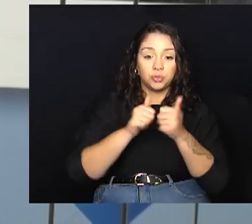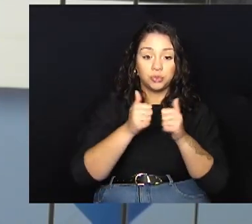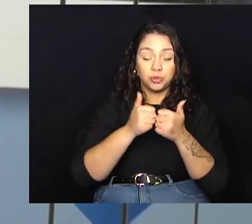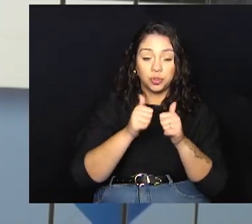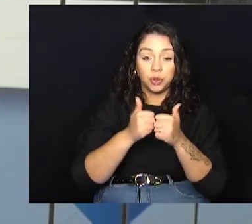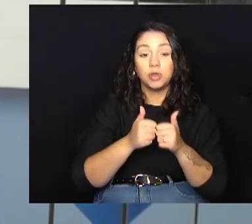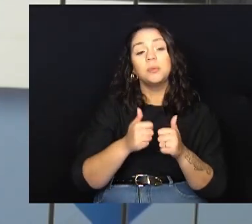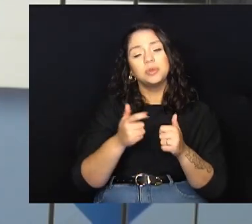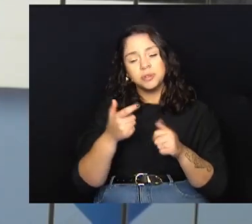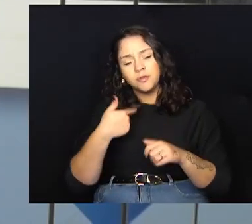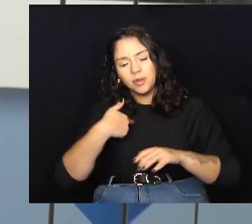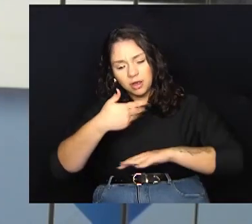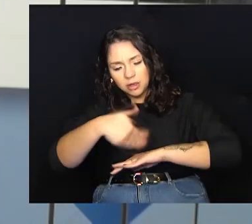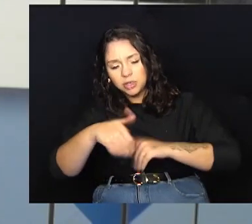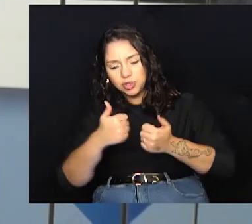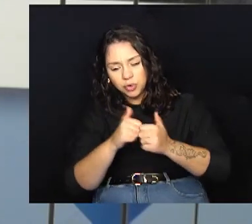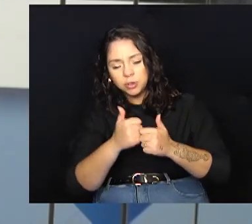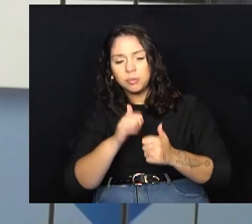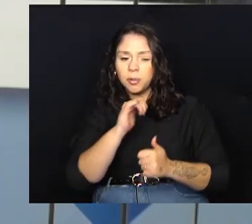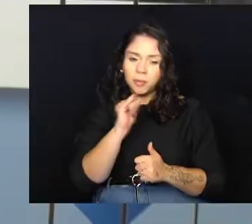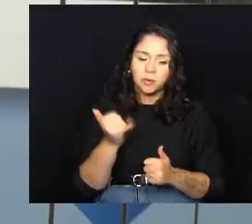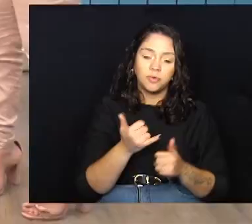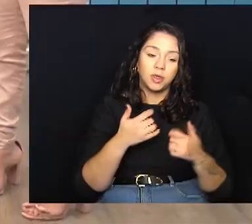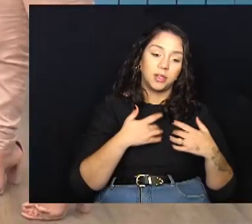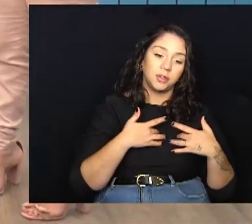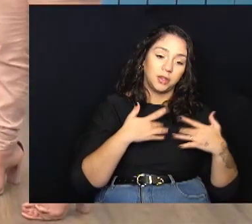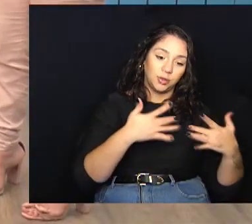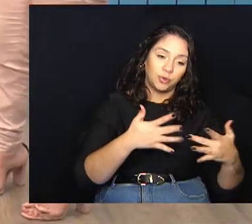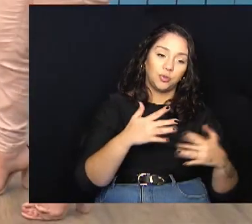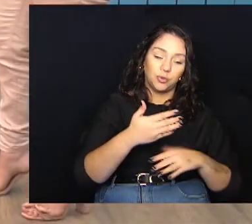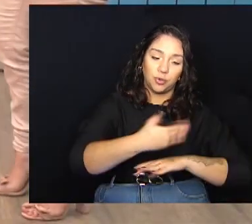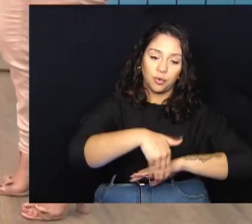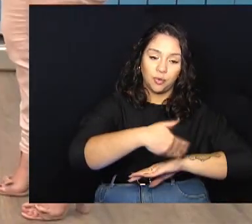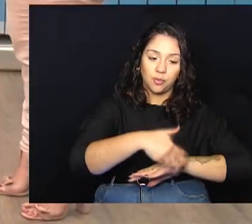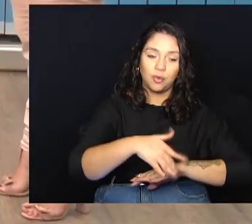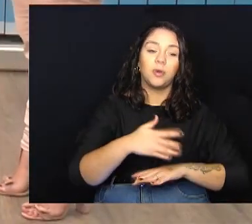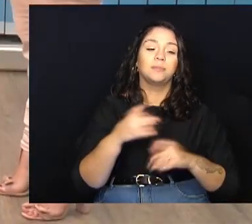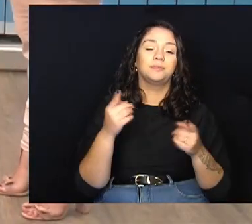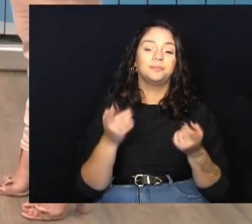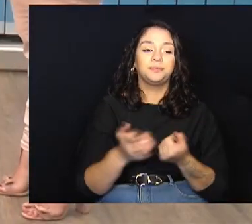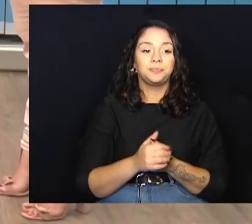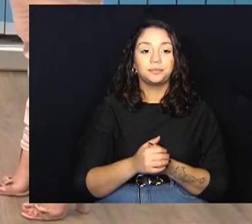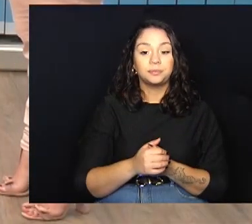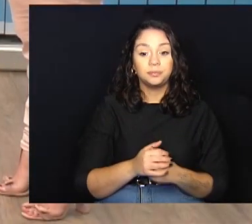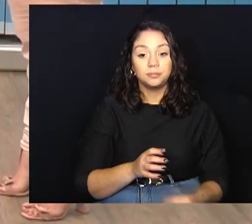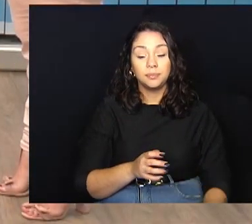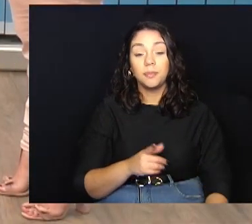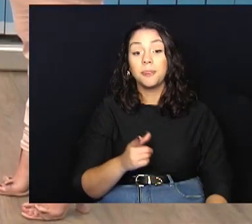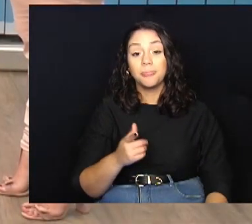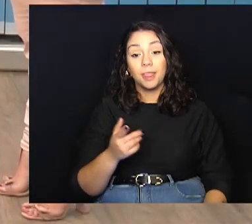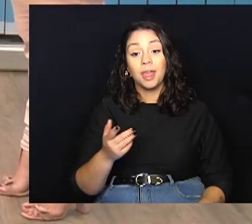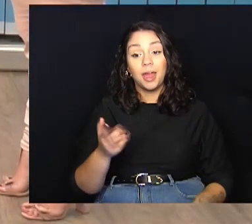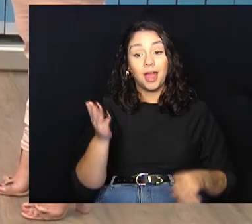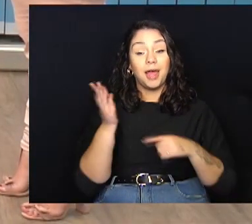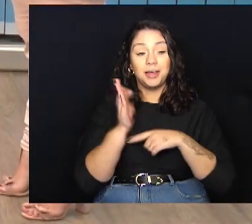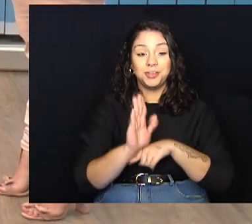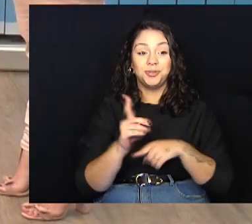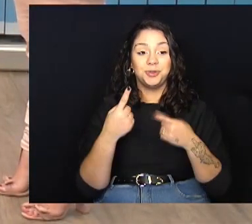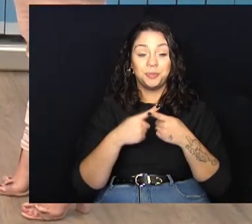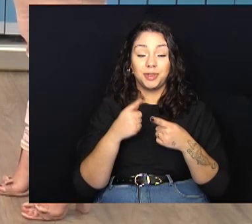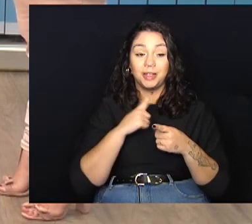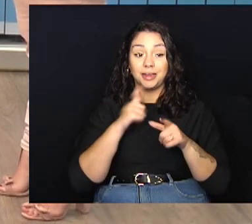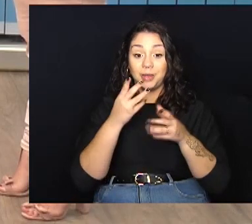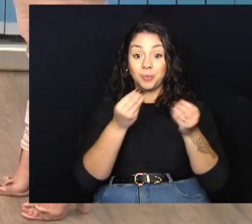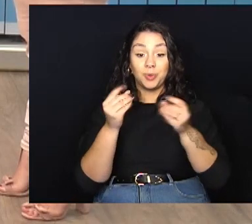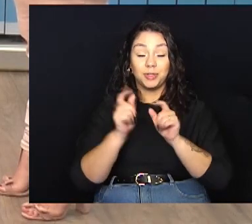que são espalhados pela cidade de Campinas é isso ajude porque tem muitas pessoas em situação de vulnerabilidade aqui